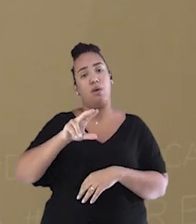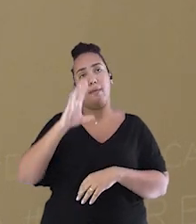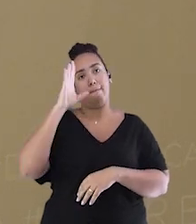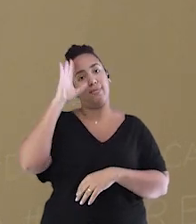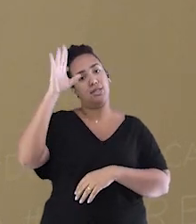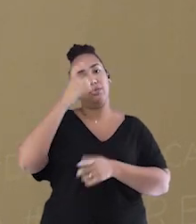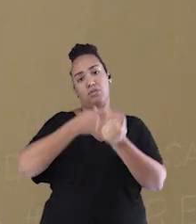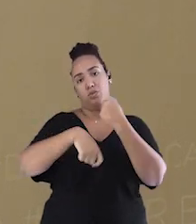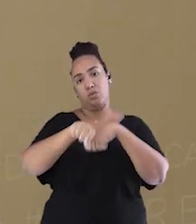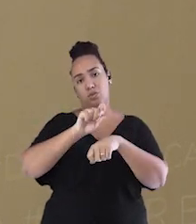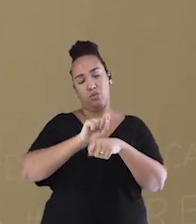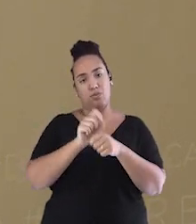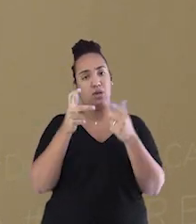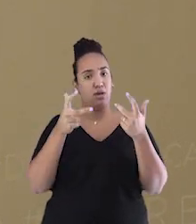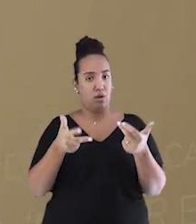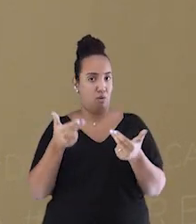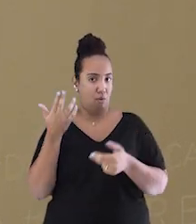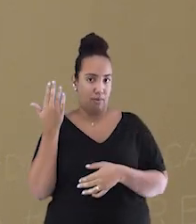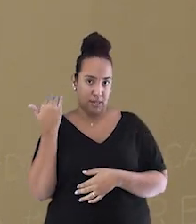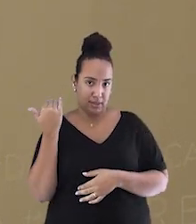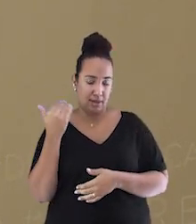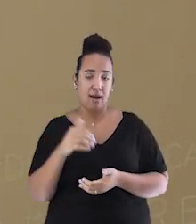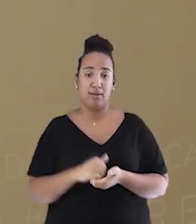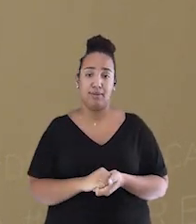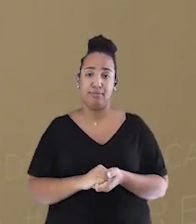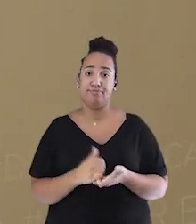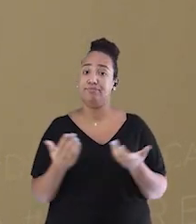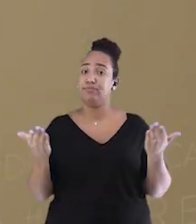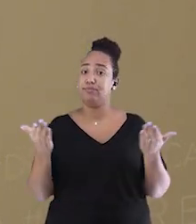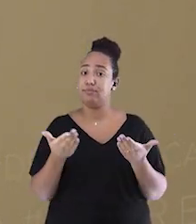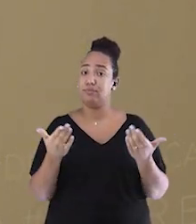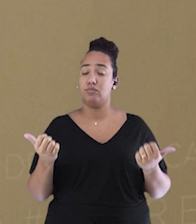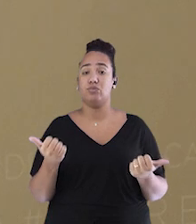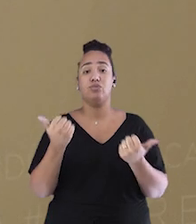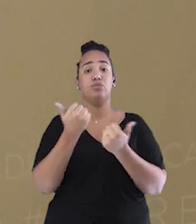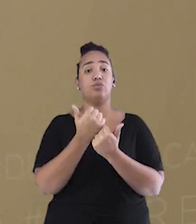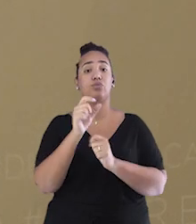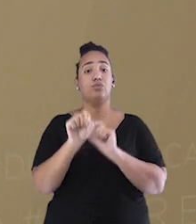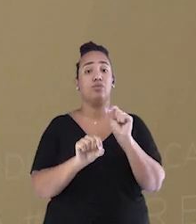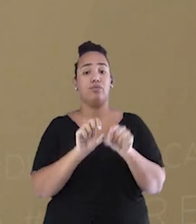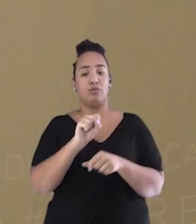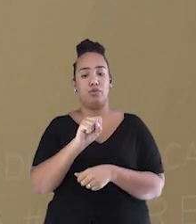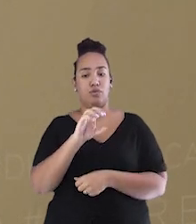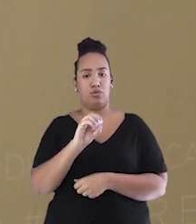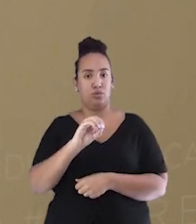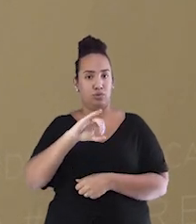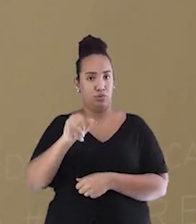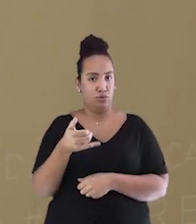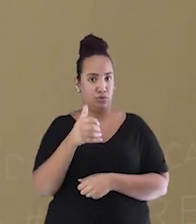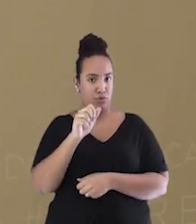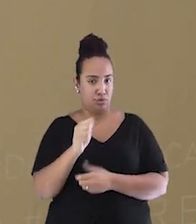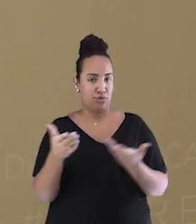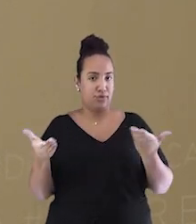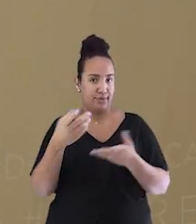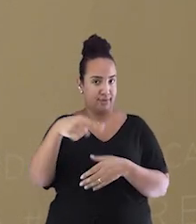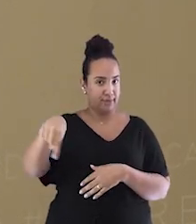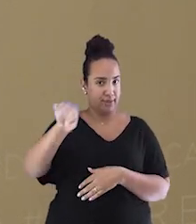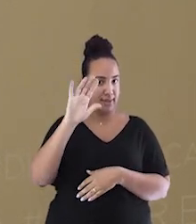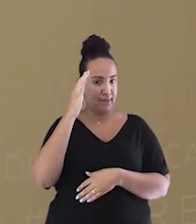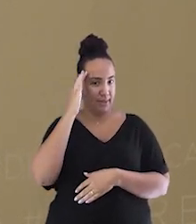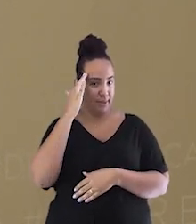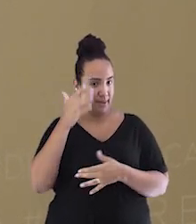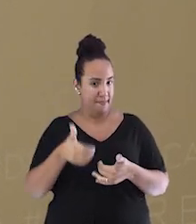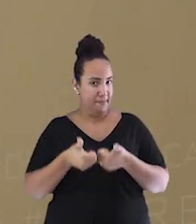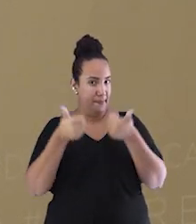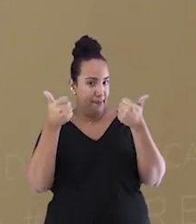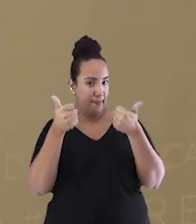o carro-chefe da economia como foi um dia. Esse lugar ficou para a soja. Vamos entender um pouco sobre o